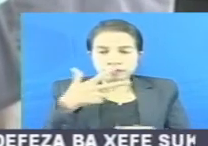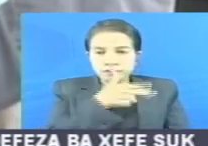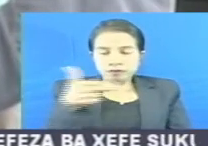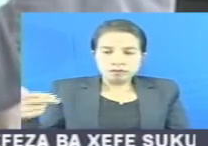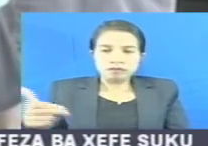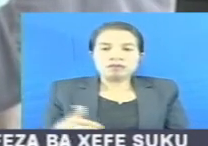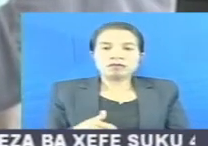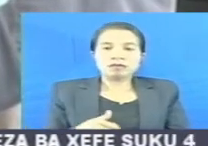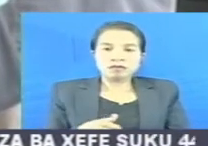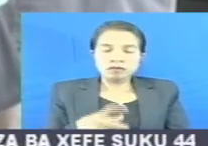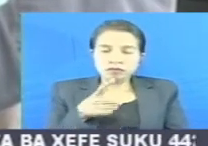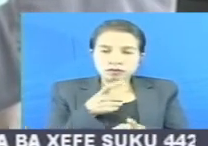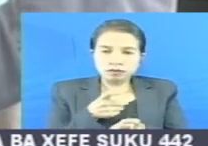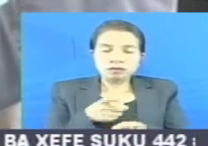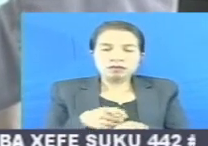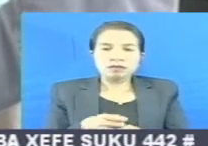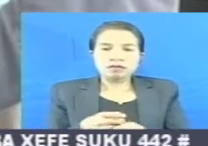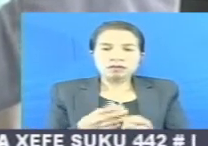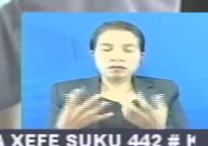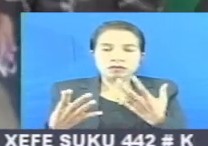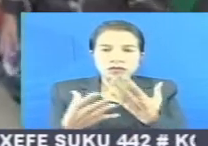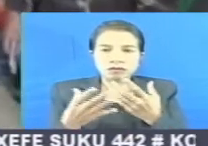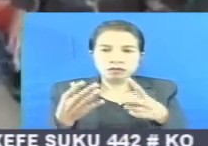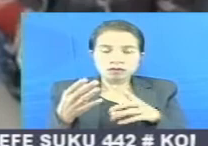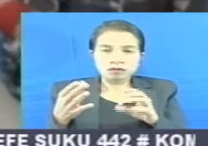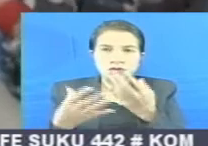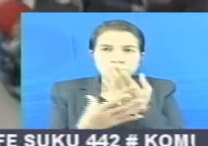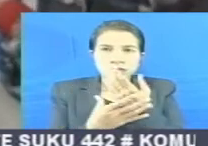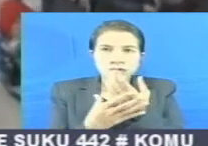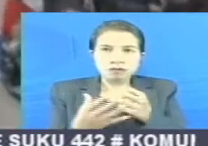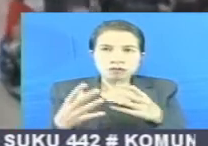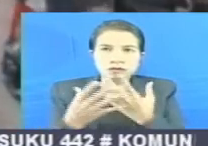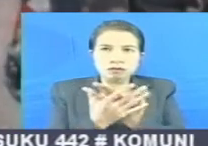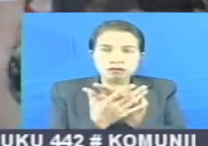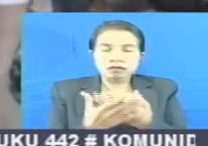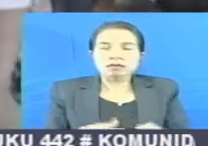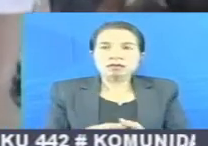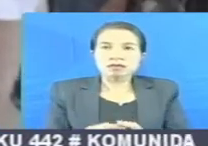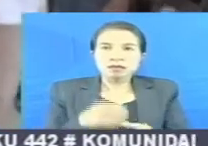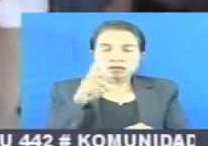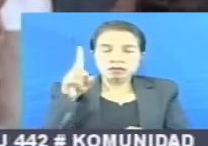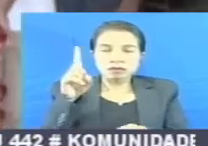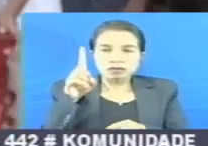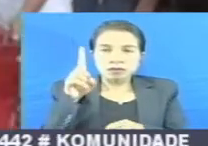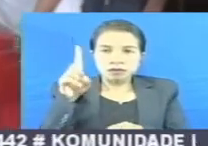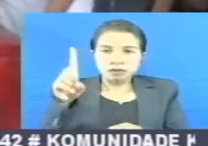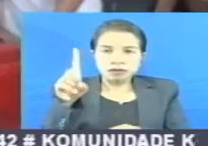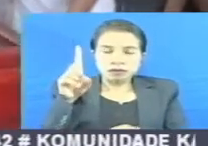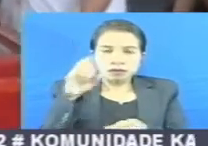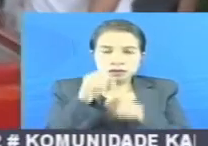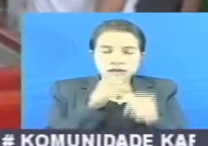capturadu. Veterano Cornelius Ximenes maunana hateten iha tinan rihundro sanulu